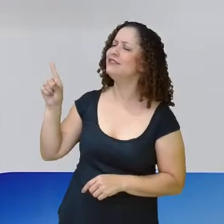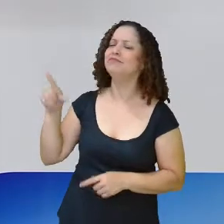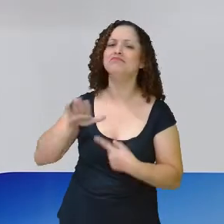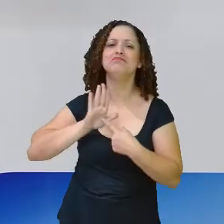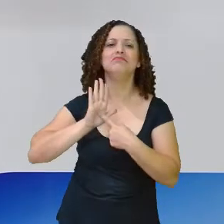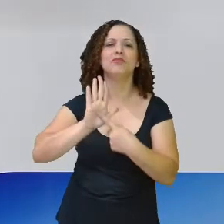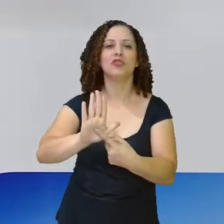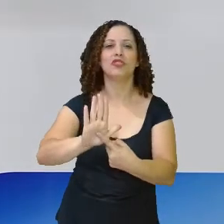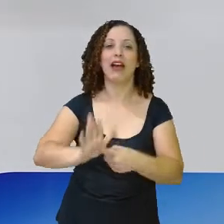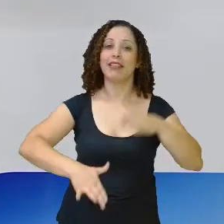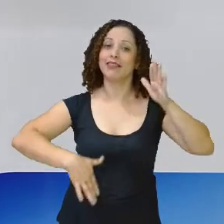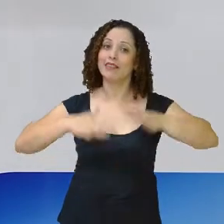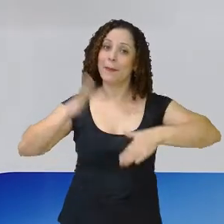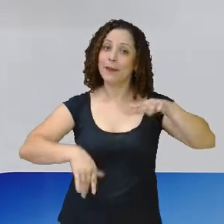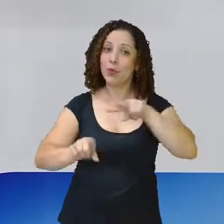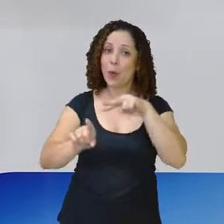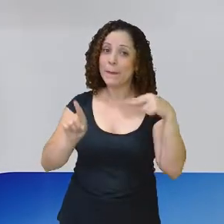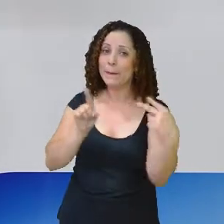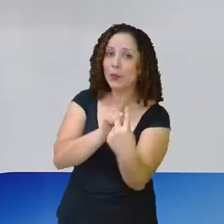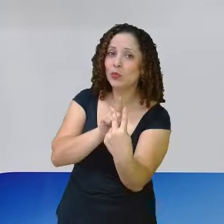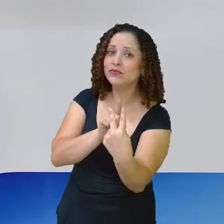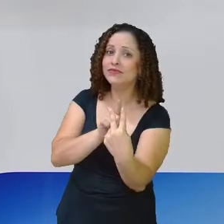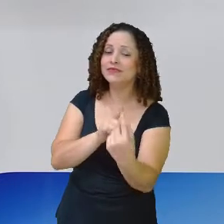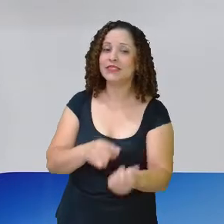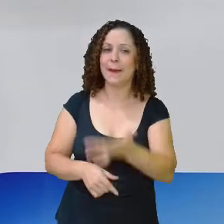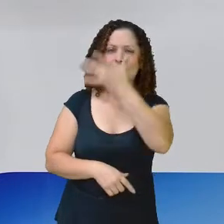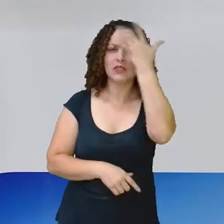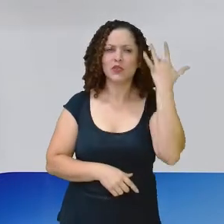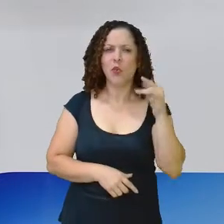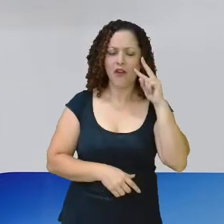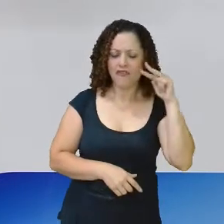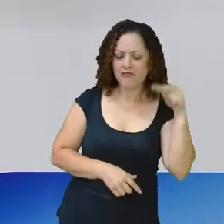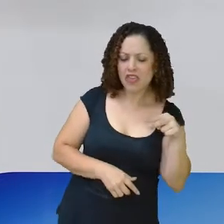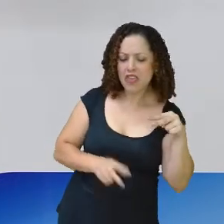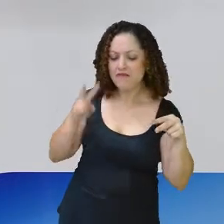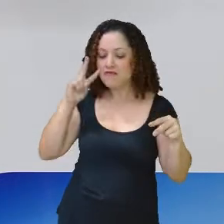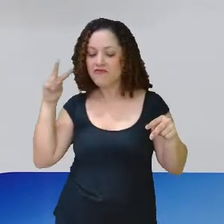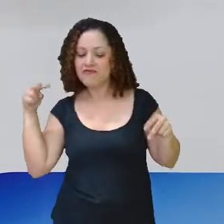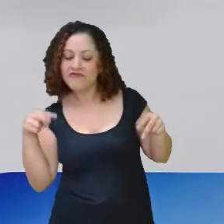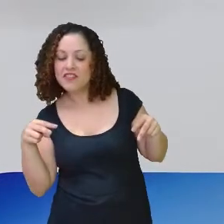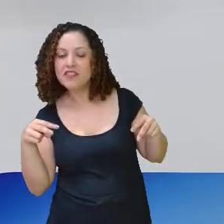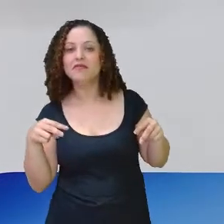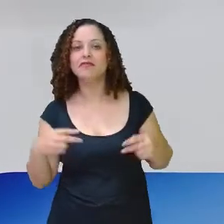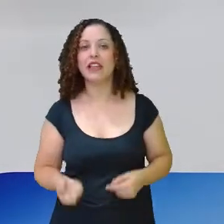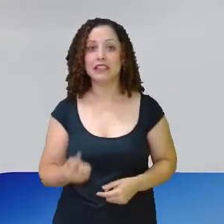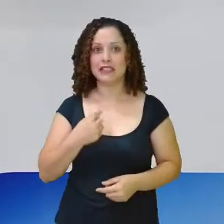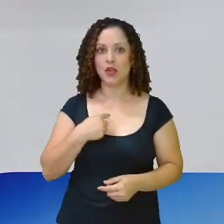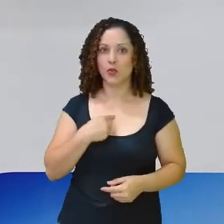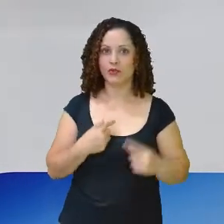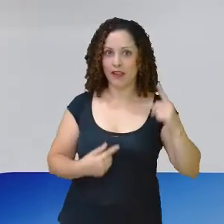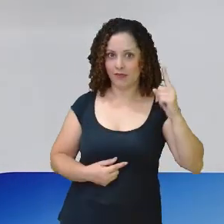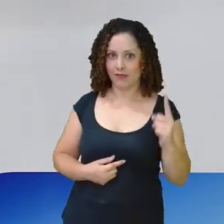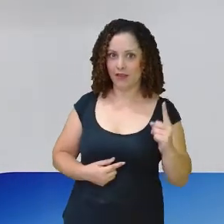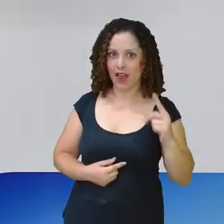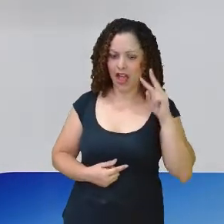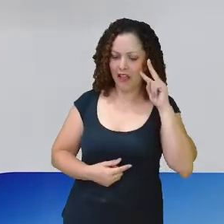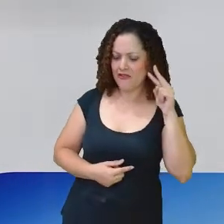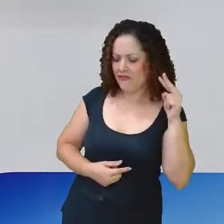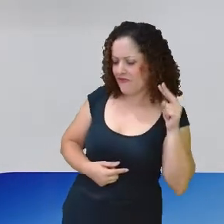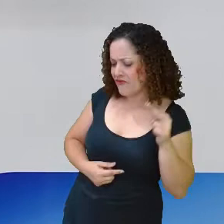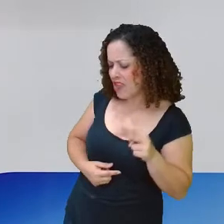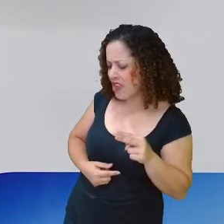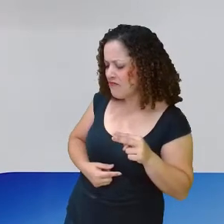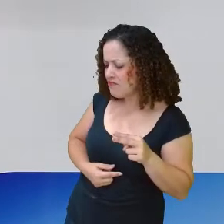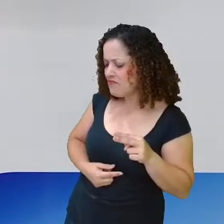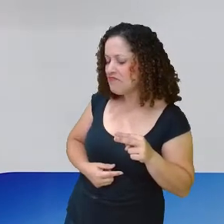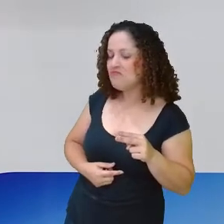com a visão das pessoas que estão analisando essa imagem. Se eu estiver olhando desse lado de cá, eu vou achar